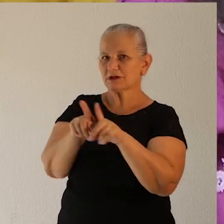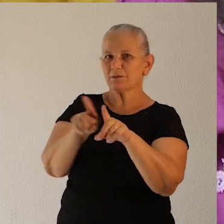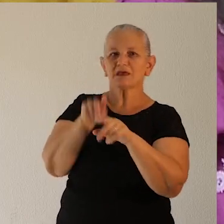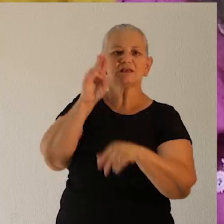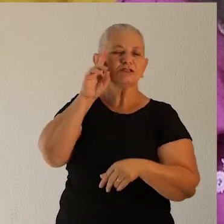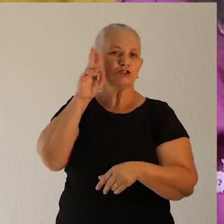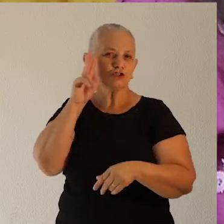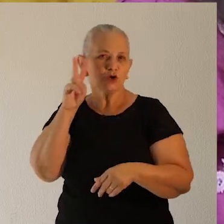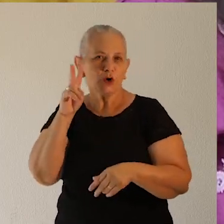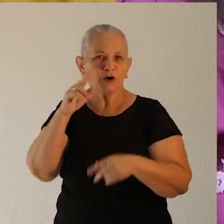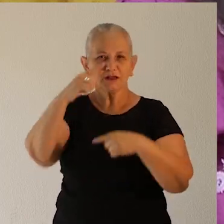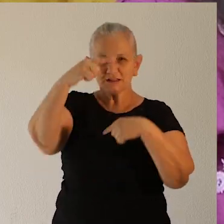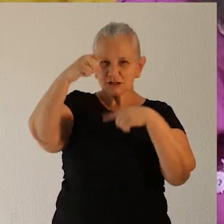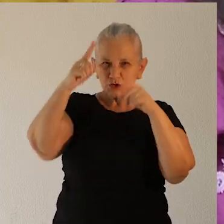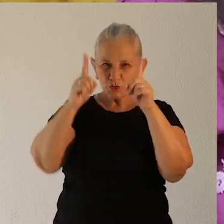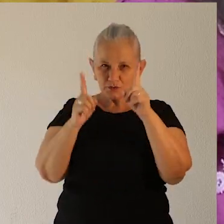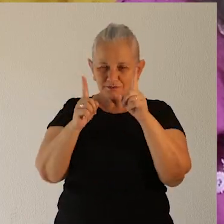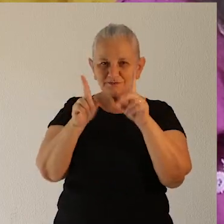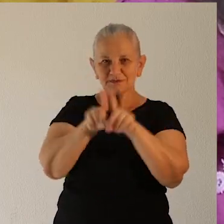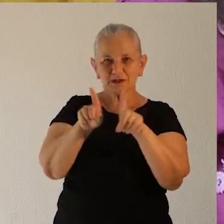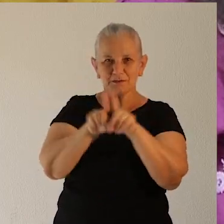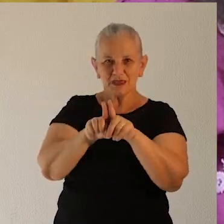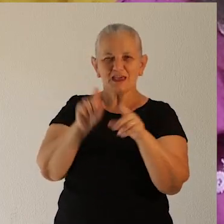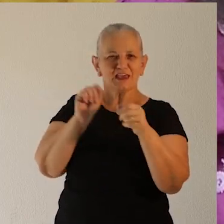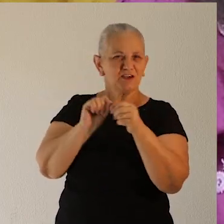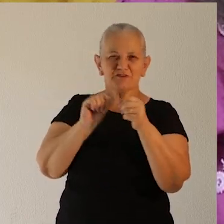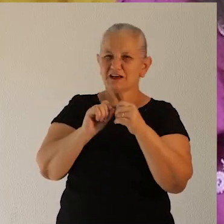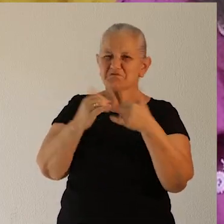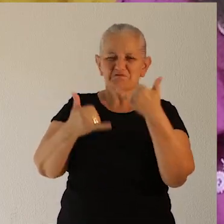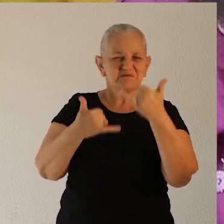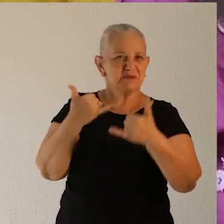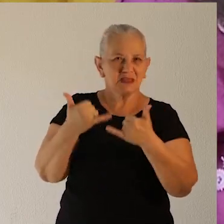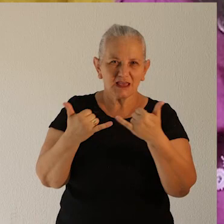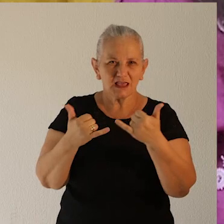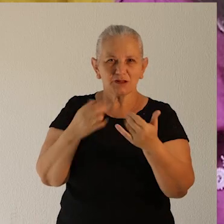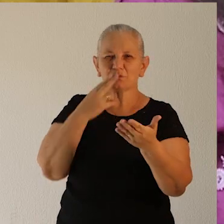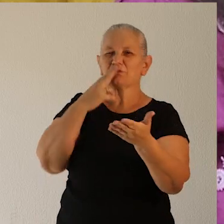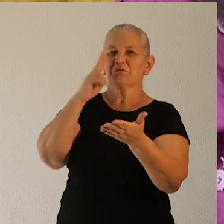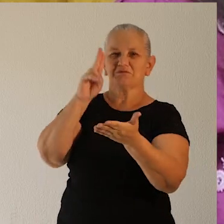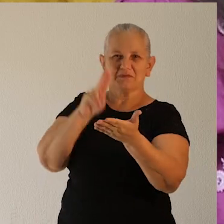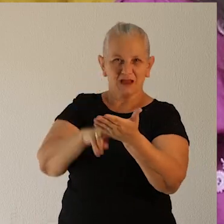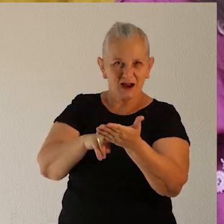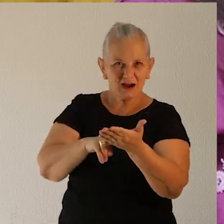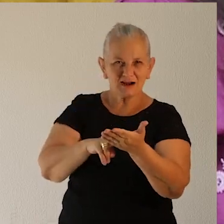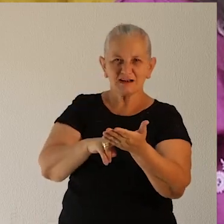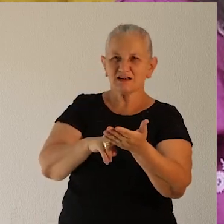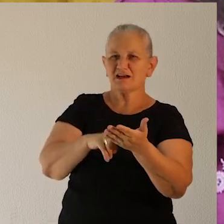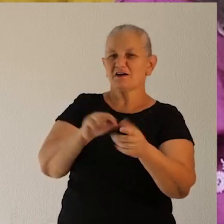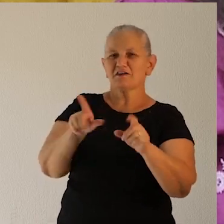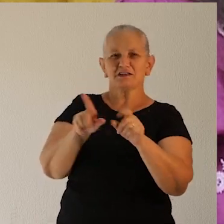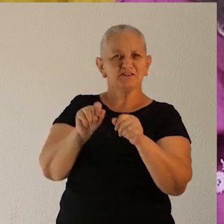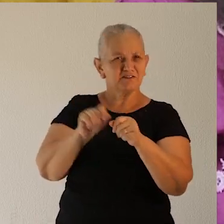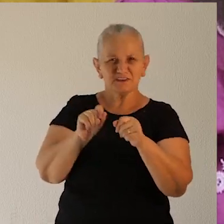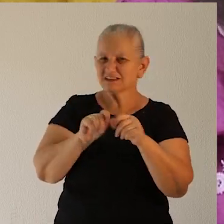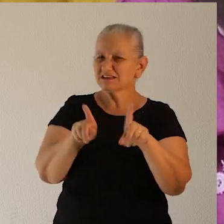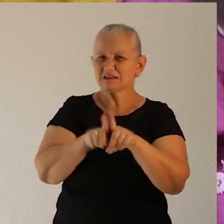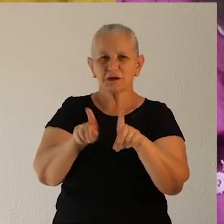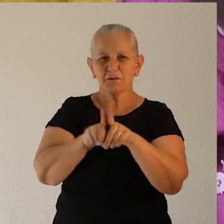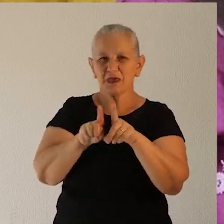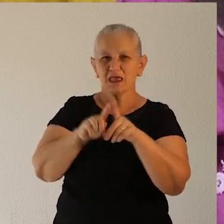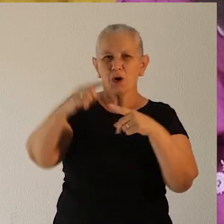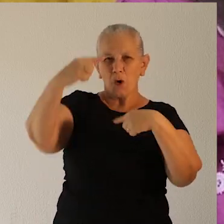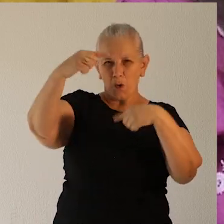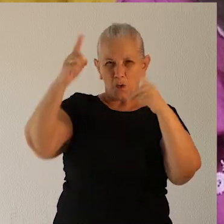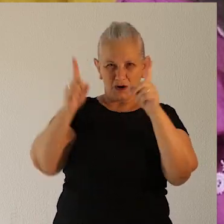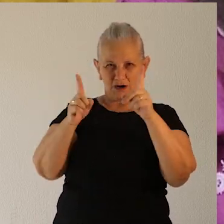céu azulzinho. Eduardo piano, está gesticulando, carta, representando a poesia. Portal, que vira papéis